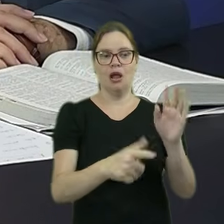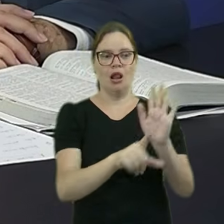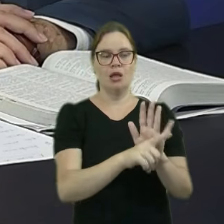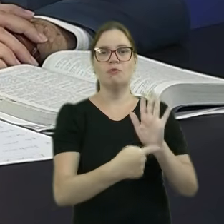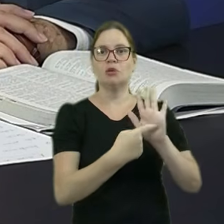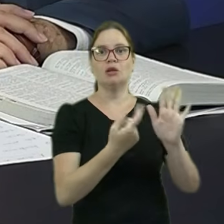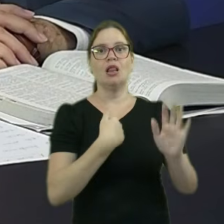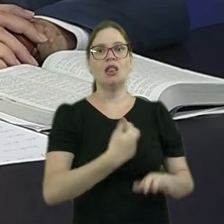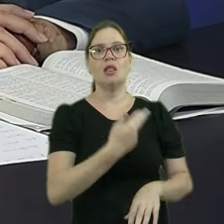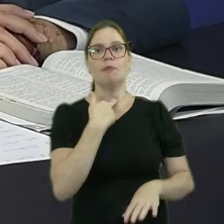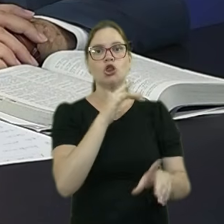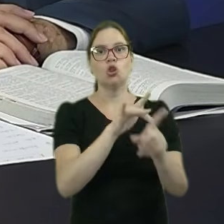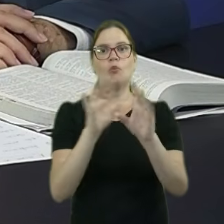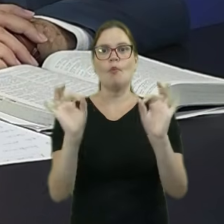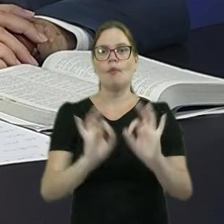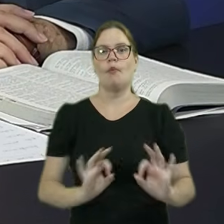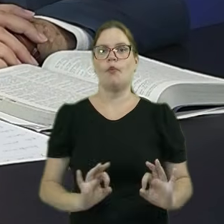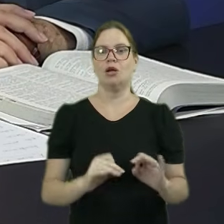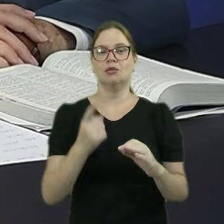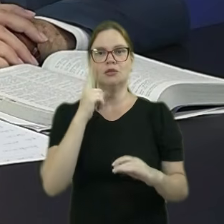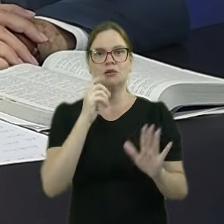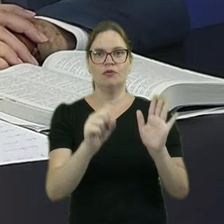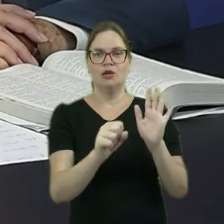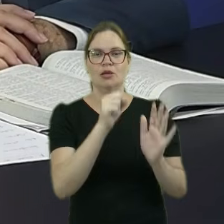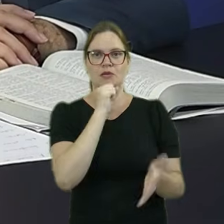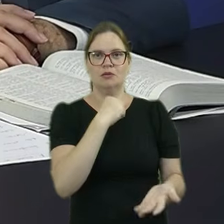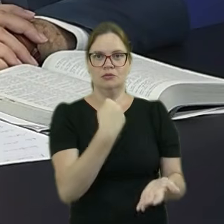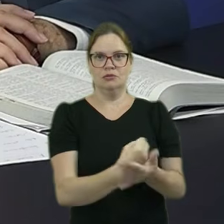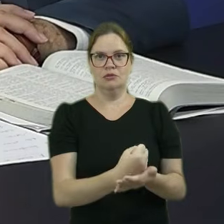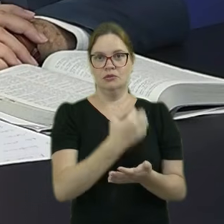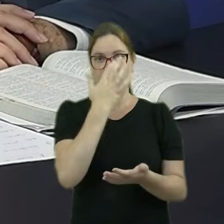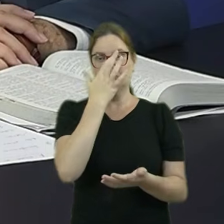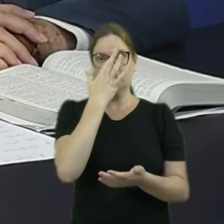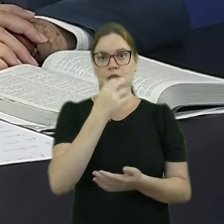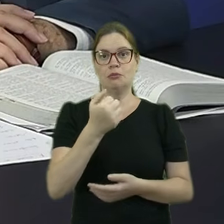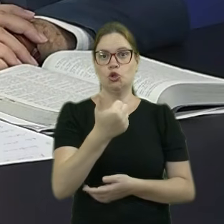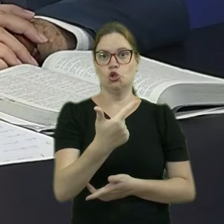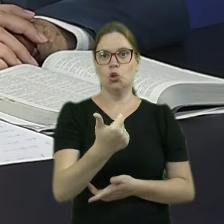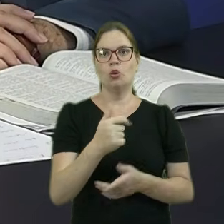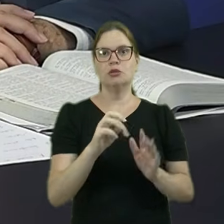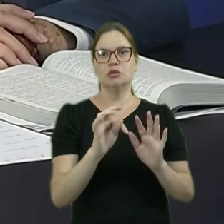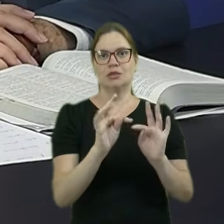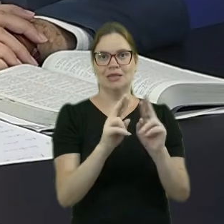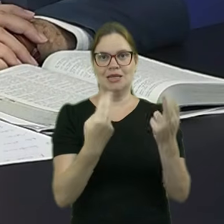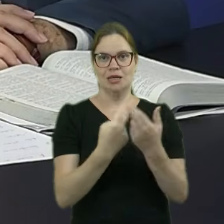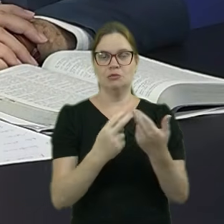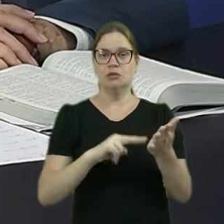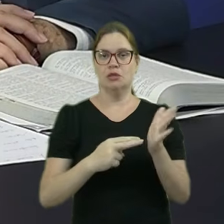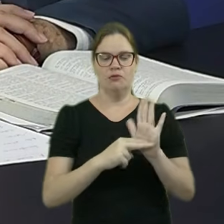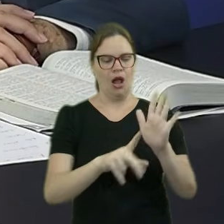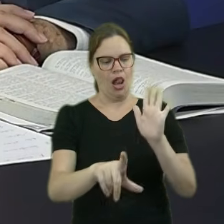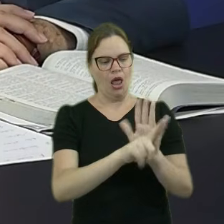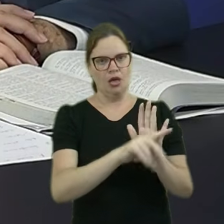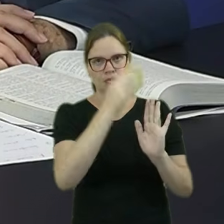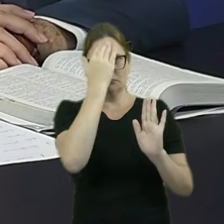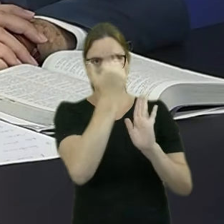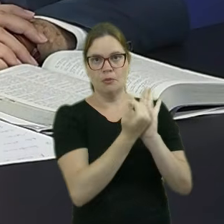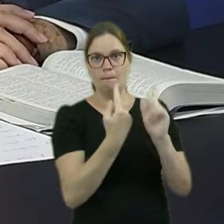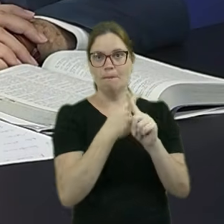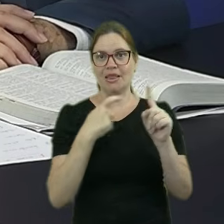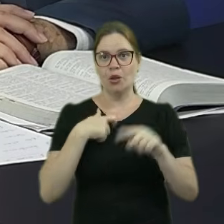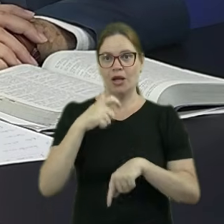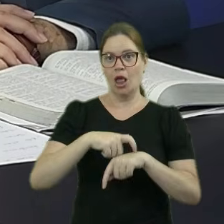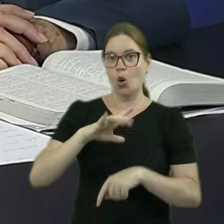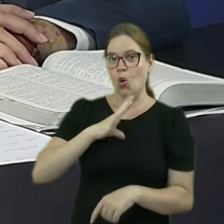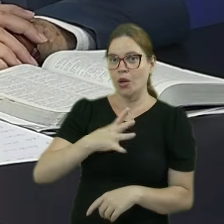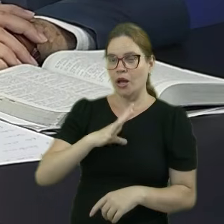12 anos mostra o Velho Testamento, as 12 tribos, ela estava vivendo sob a lei. Mas a hora que ela teve ousadia para se